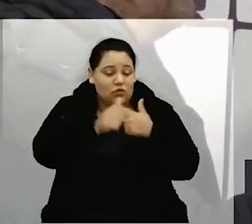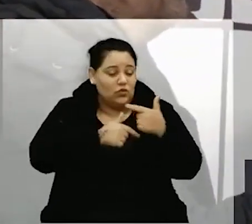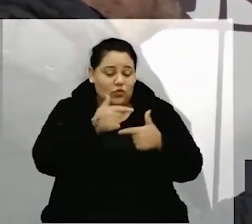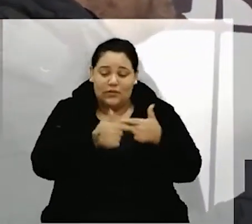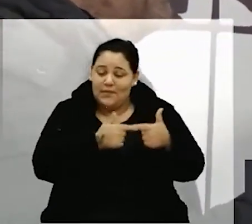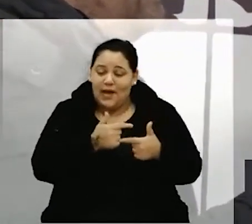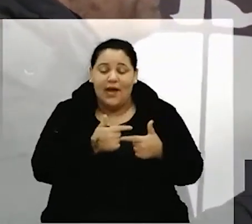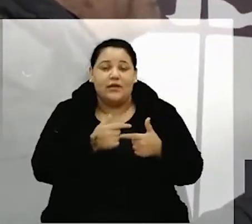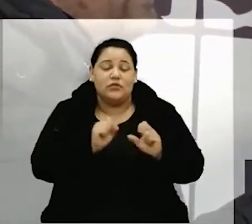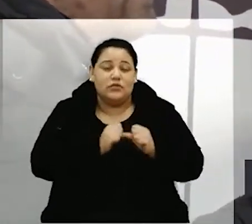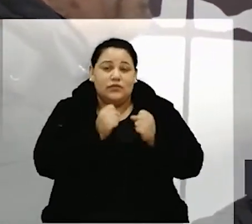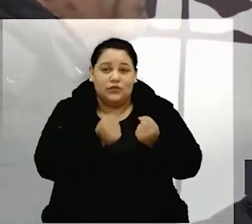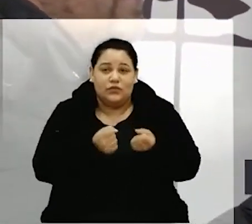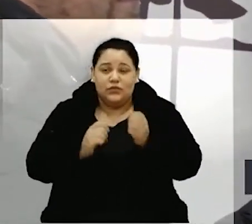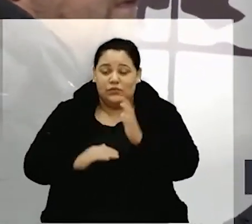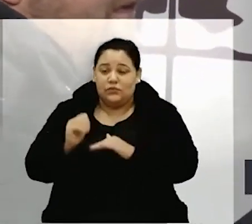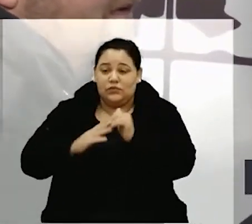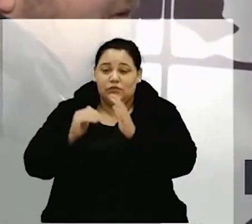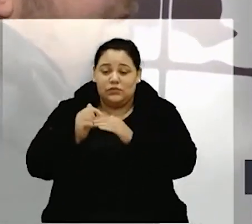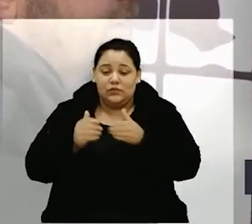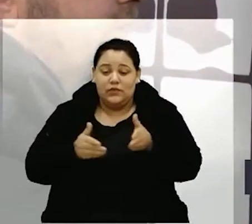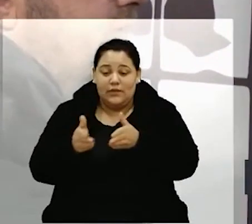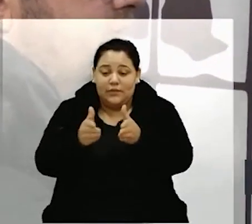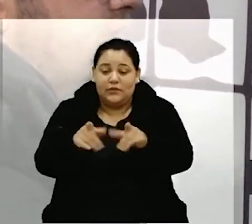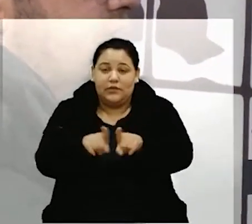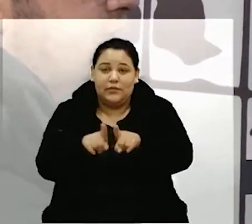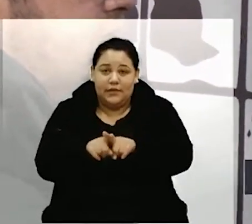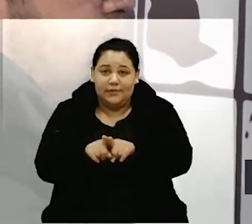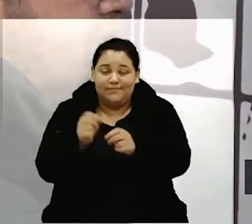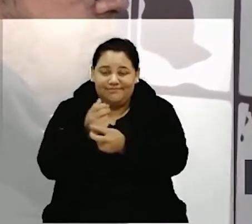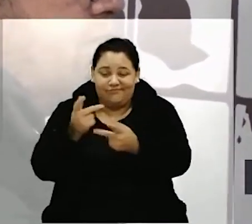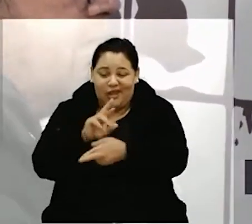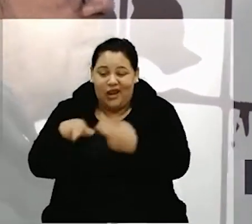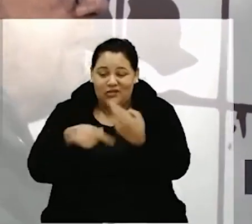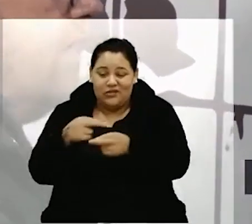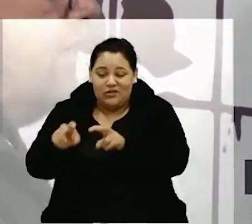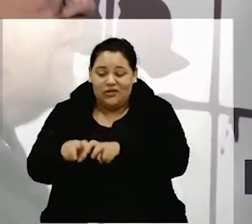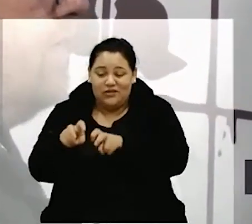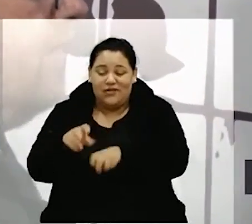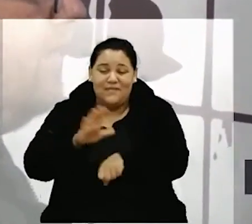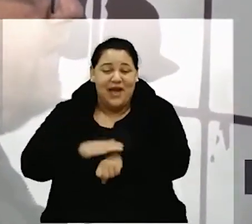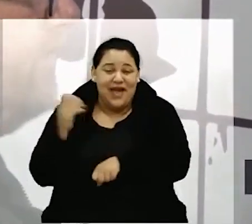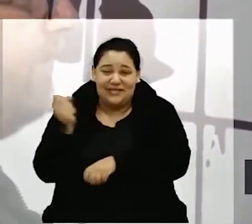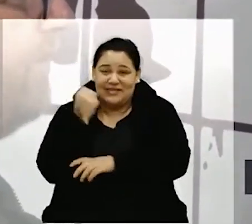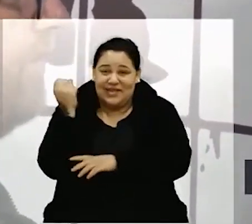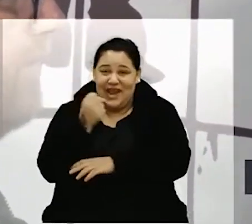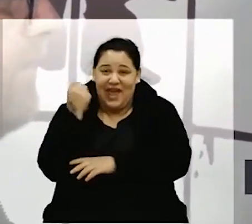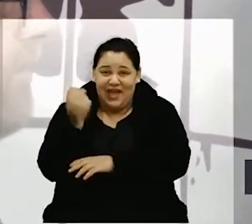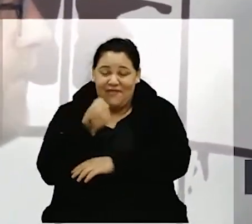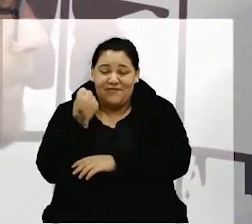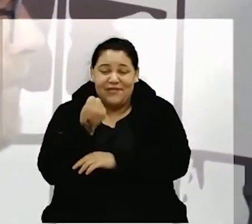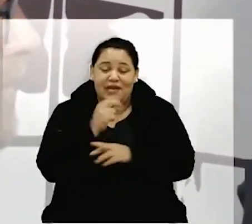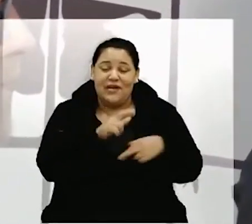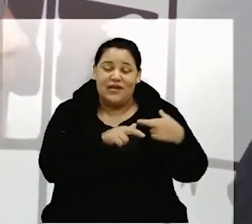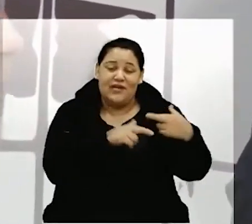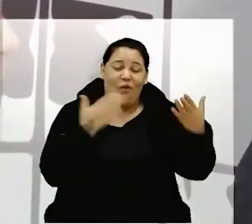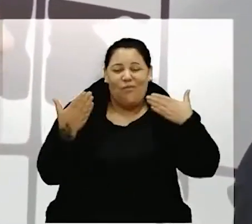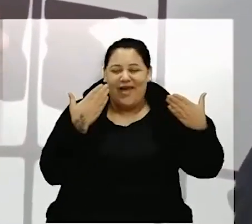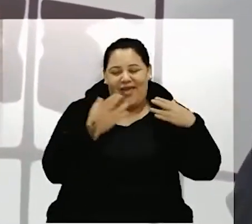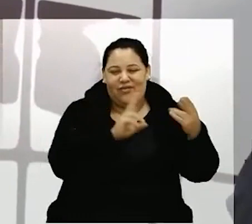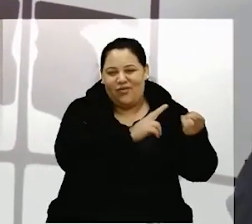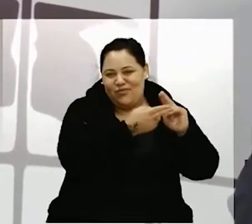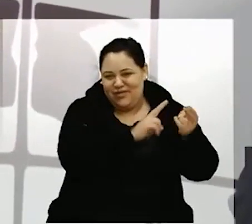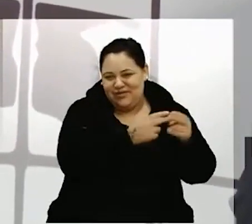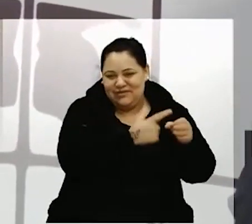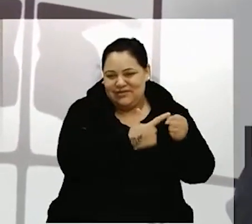para reconstruir as nossas estradas. A situação do interior é muito mais grave do que a situação urbana na cidade e